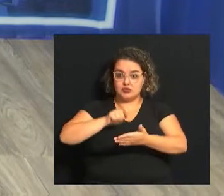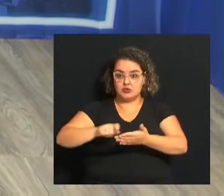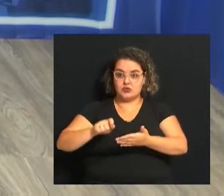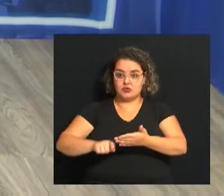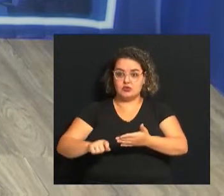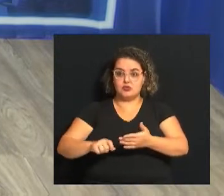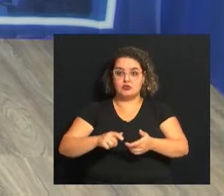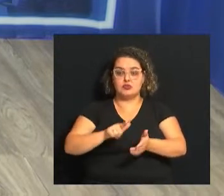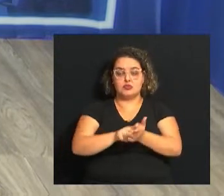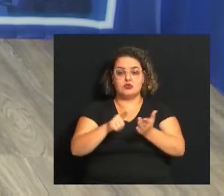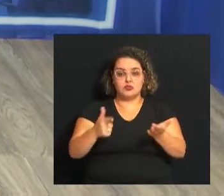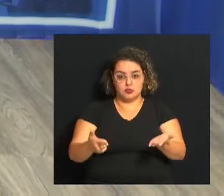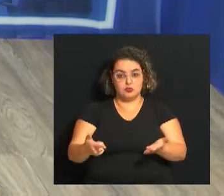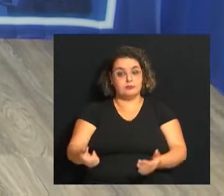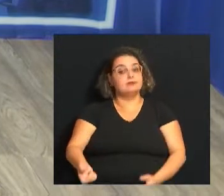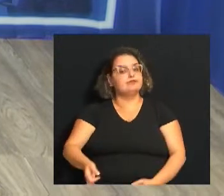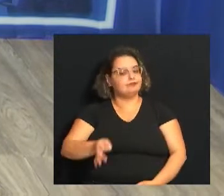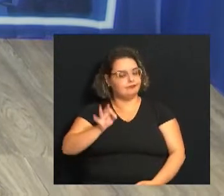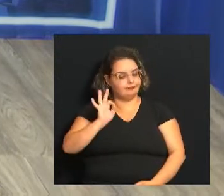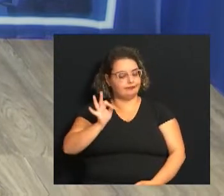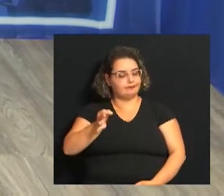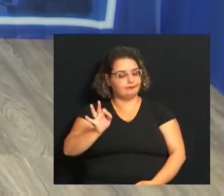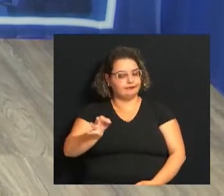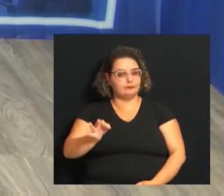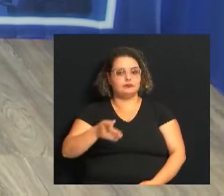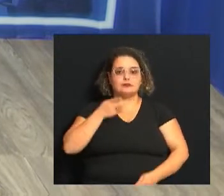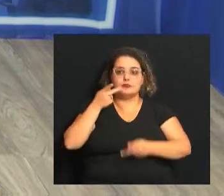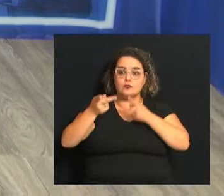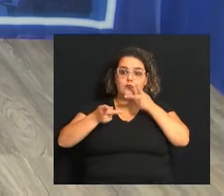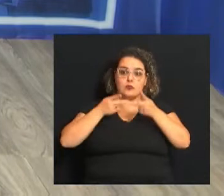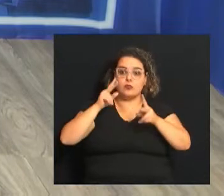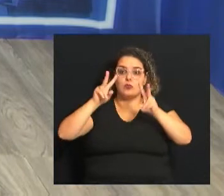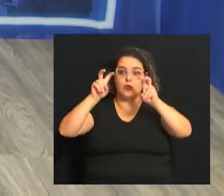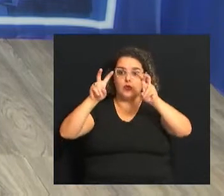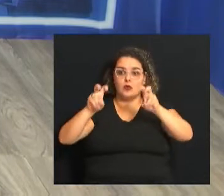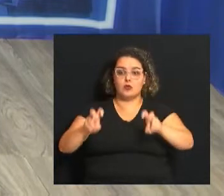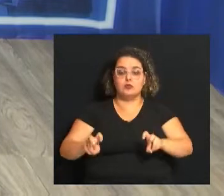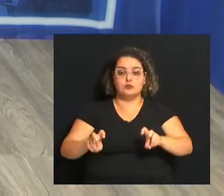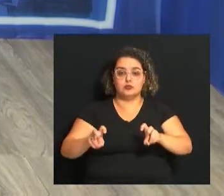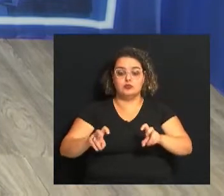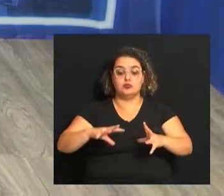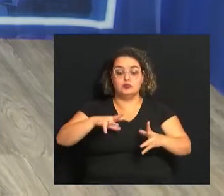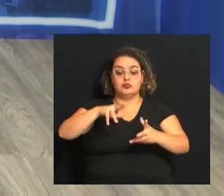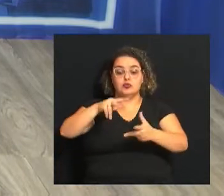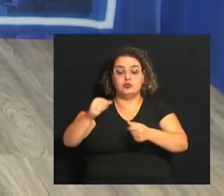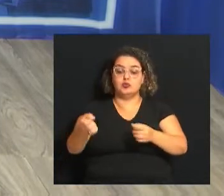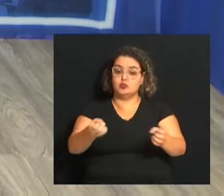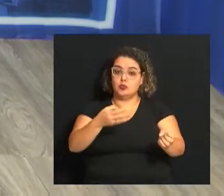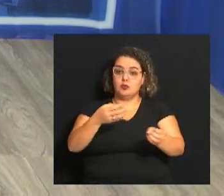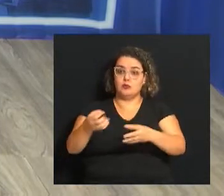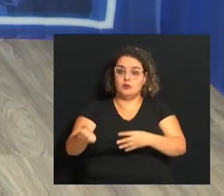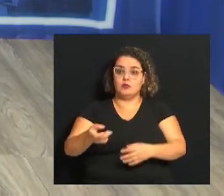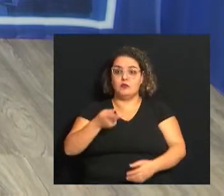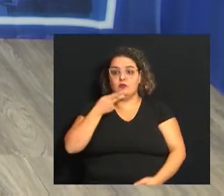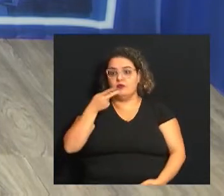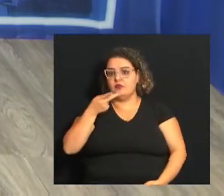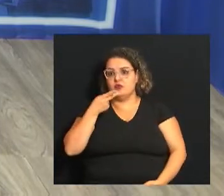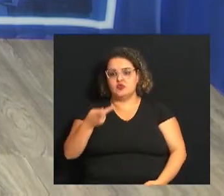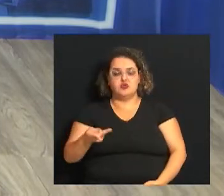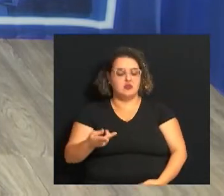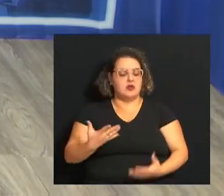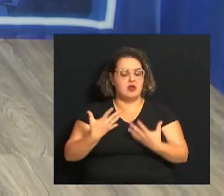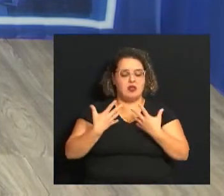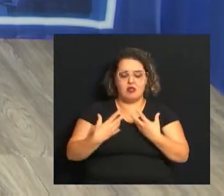jornalista conceituado para falar aí sobre os dilemas do mundo moderno. Vamos falar sobre intolerância,